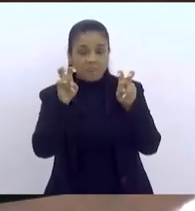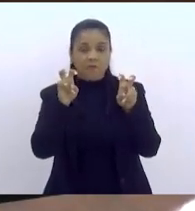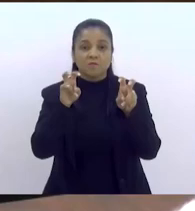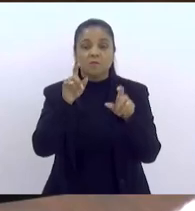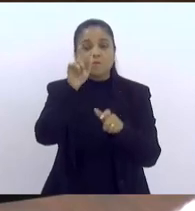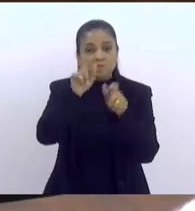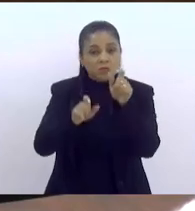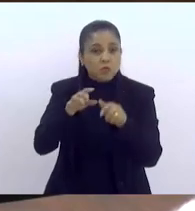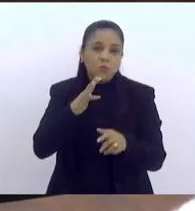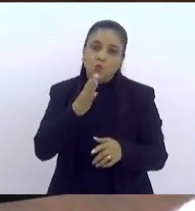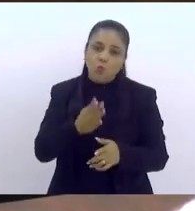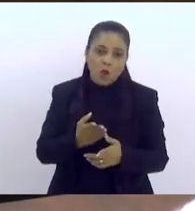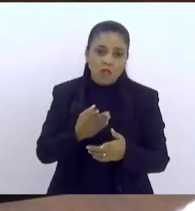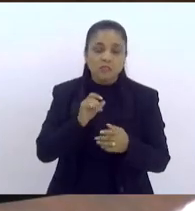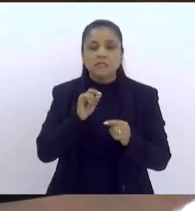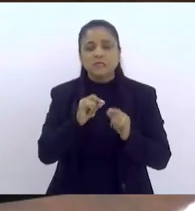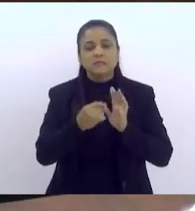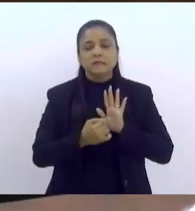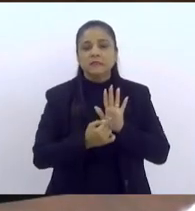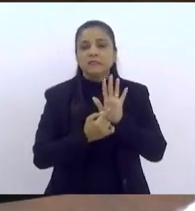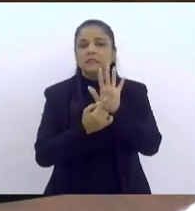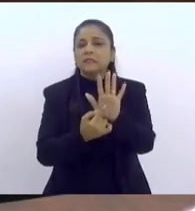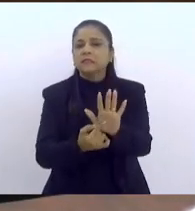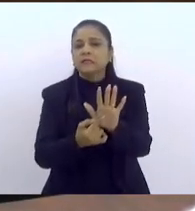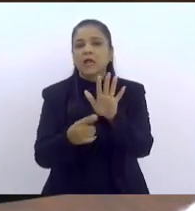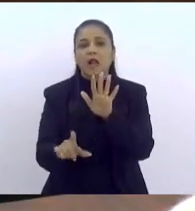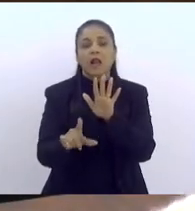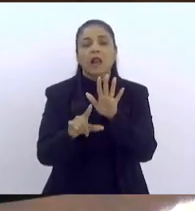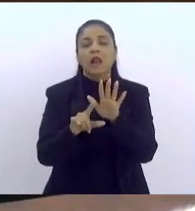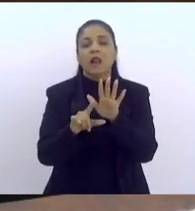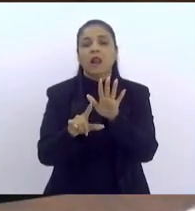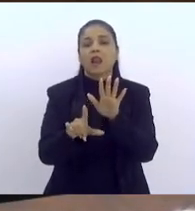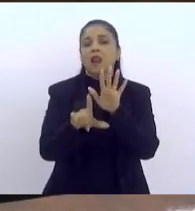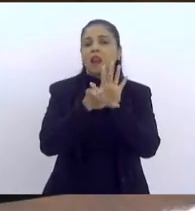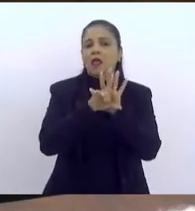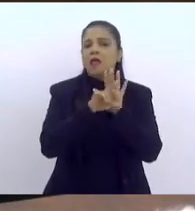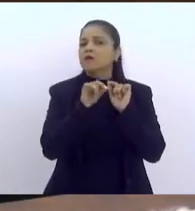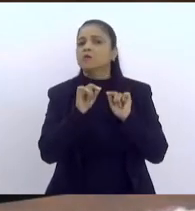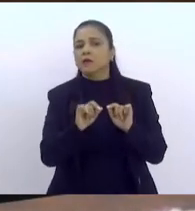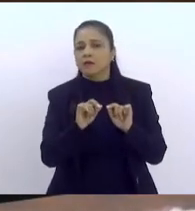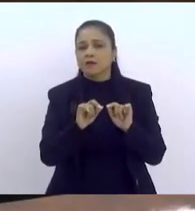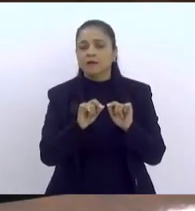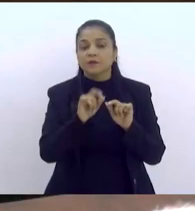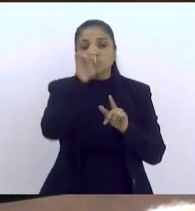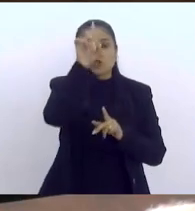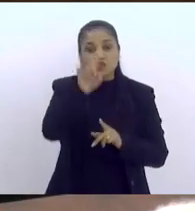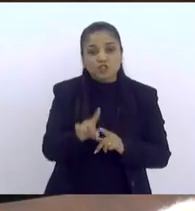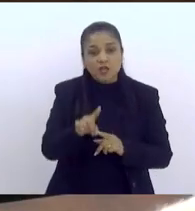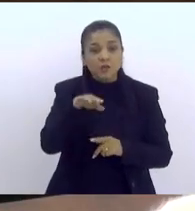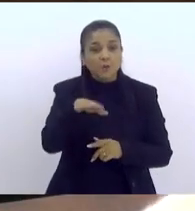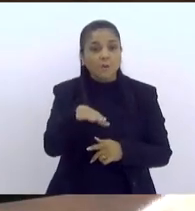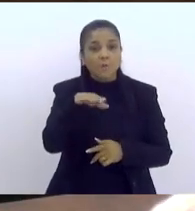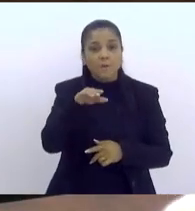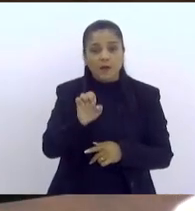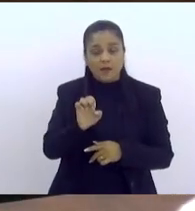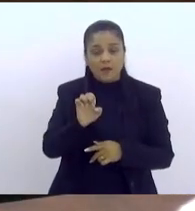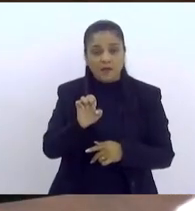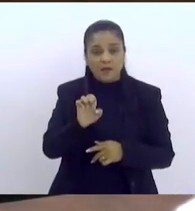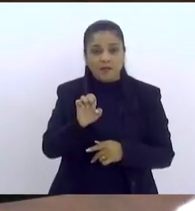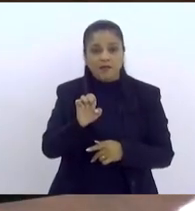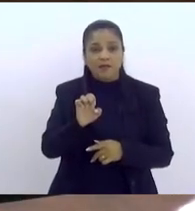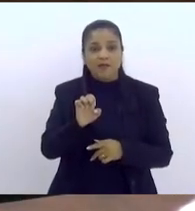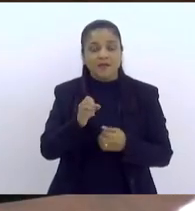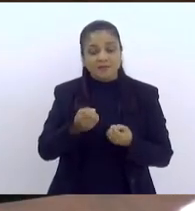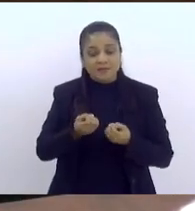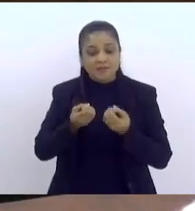que é a entrega legal. O que quer dizer entrega legal? Nós precisamos garantir o direito das mães que querem entregar os seus